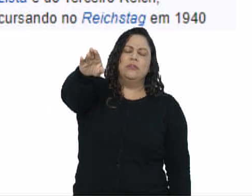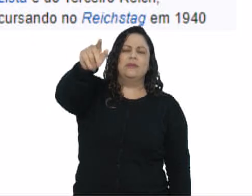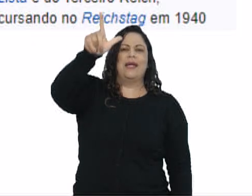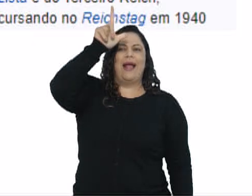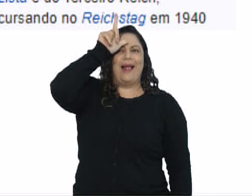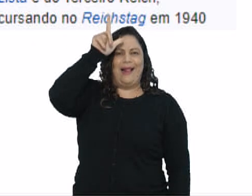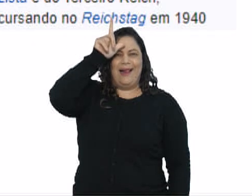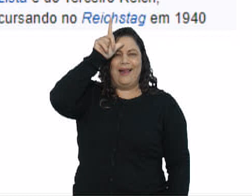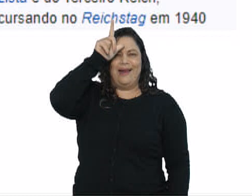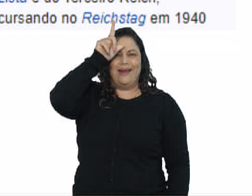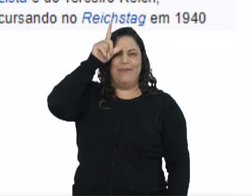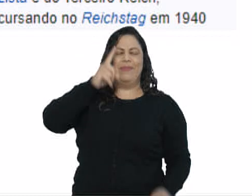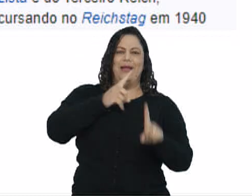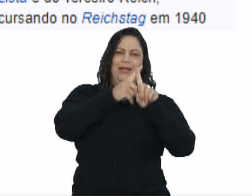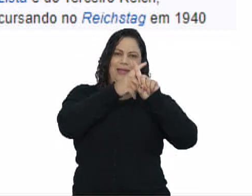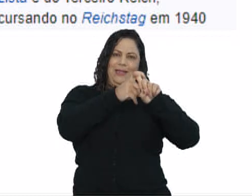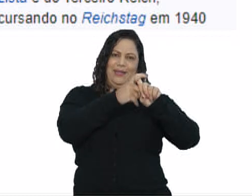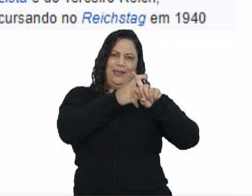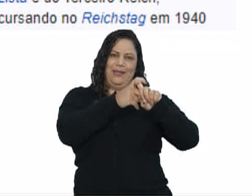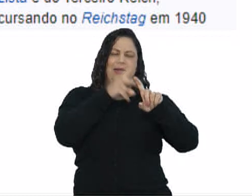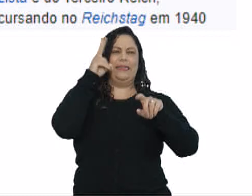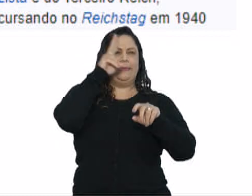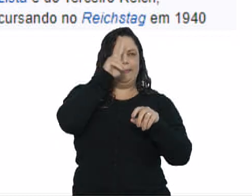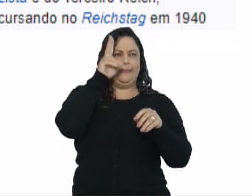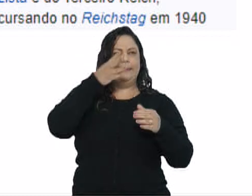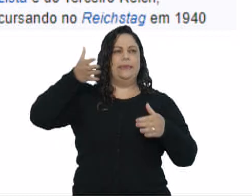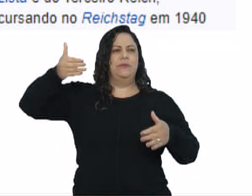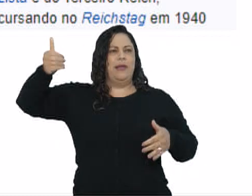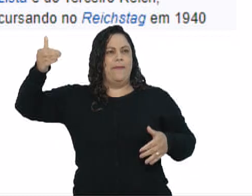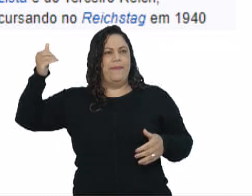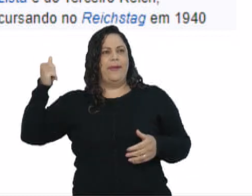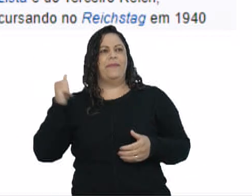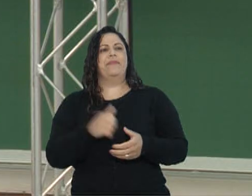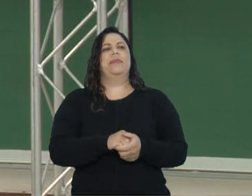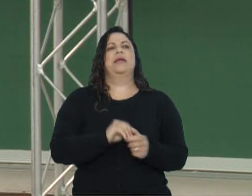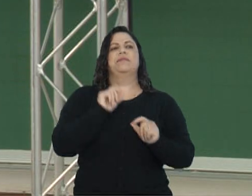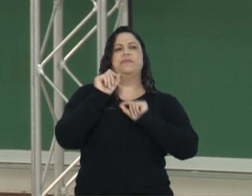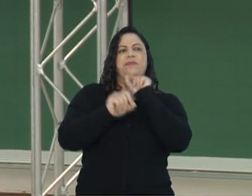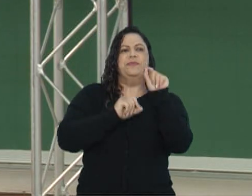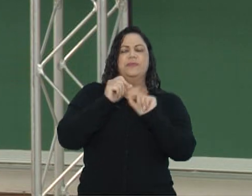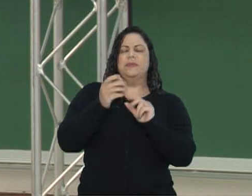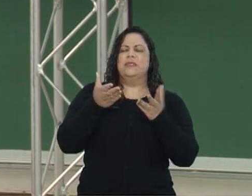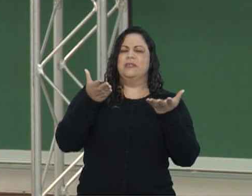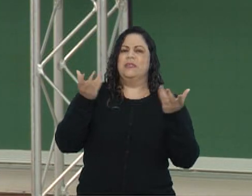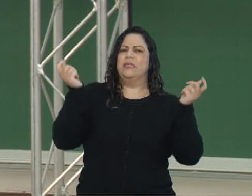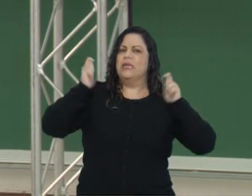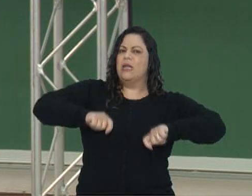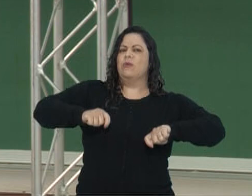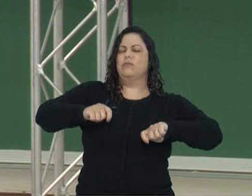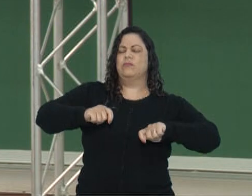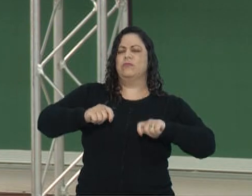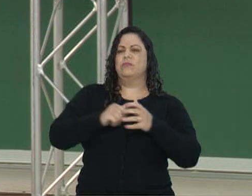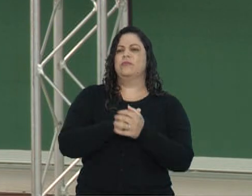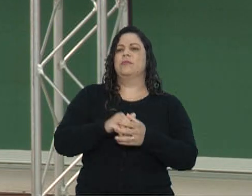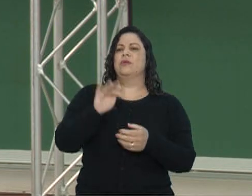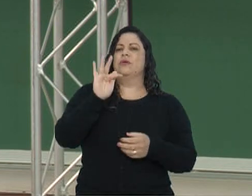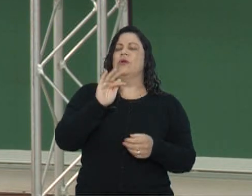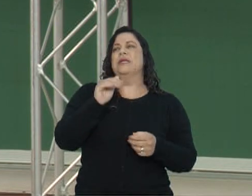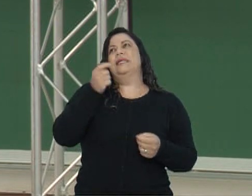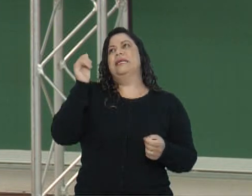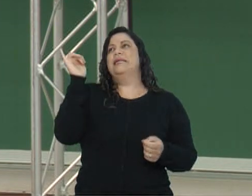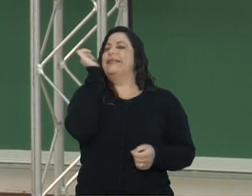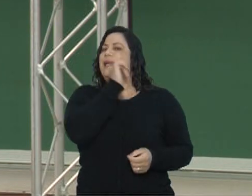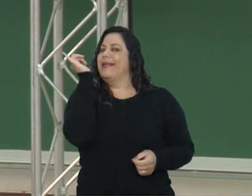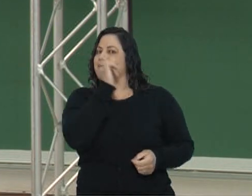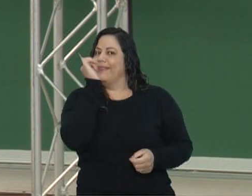né, discursando no Reichstag em 1940. Então, o nazismo o nazismo de Hitler e o fascismo de Mussolini, por exemplo,